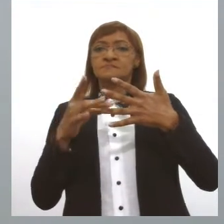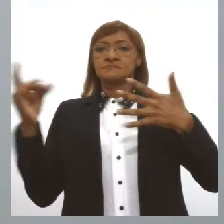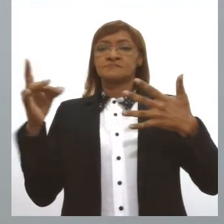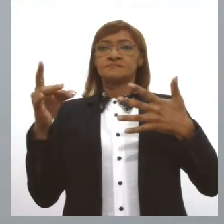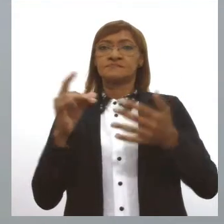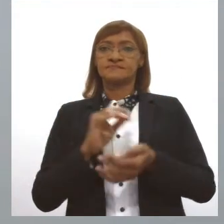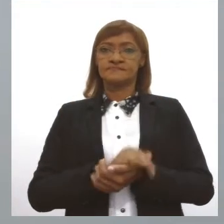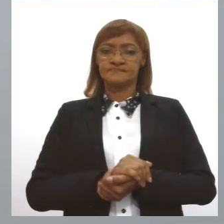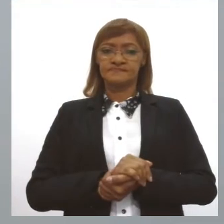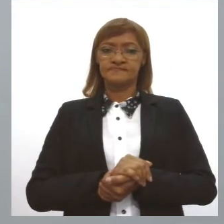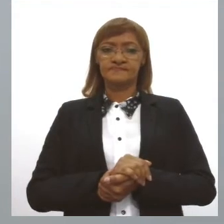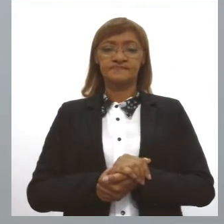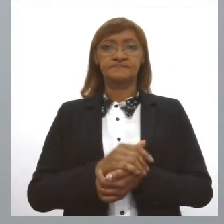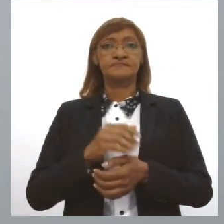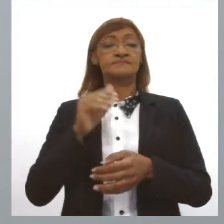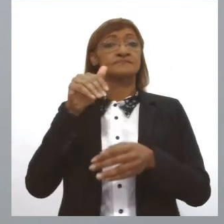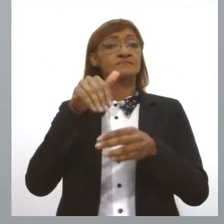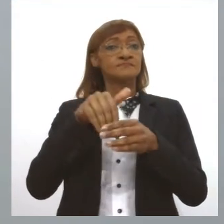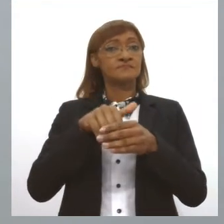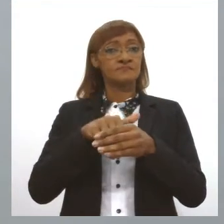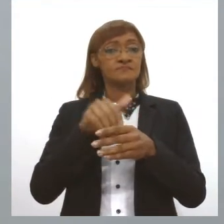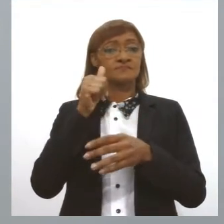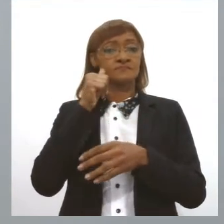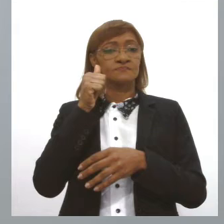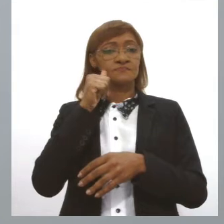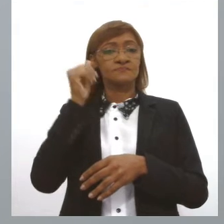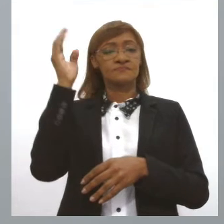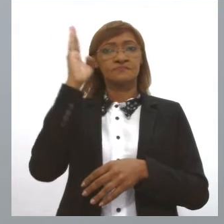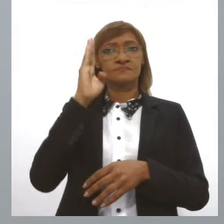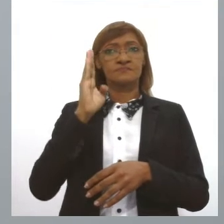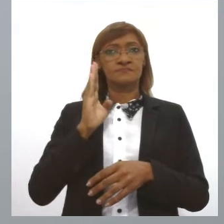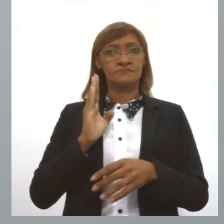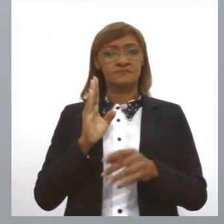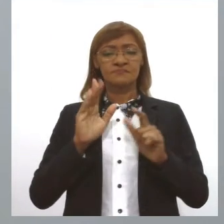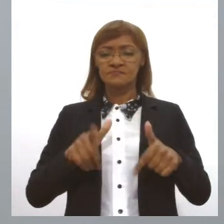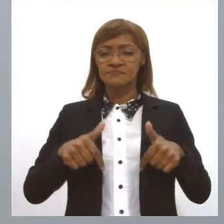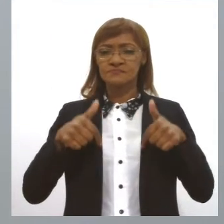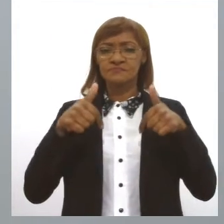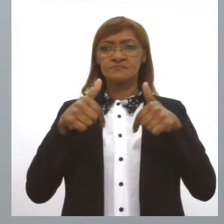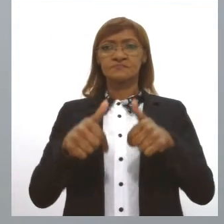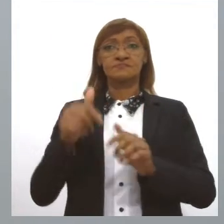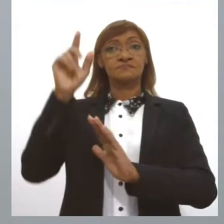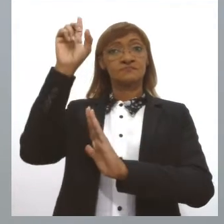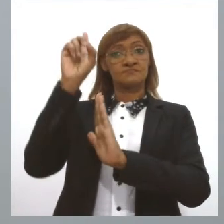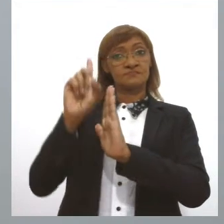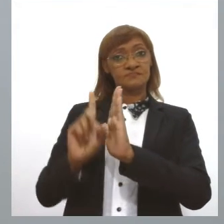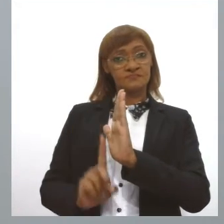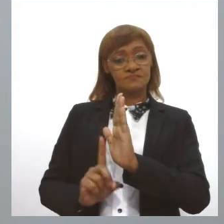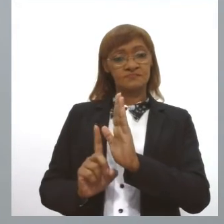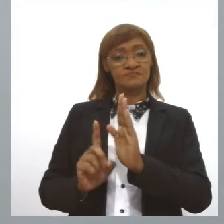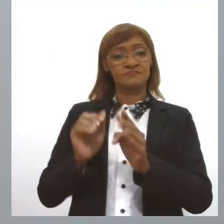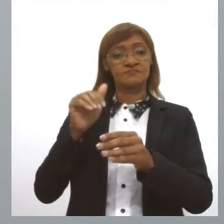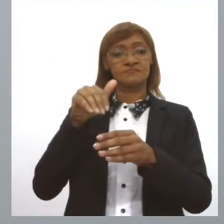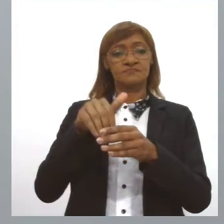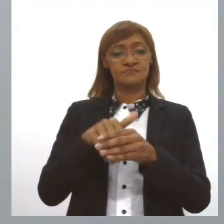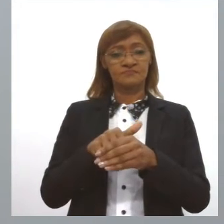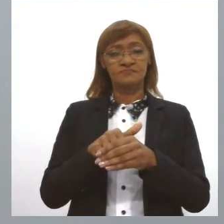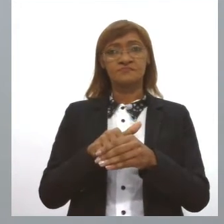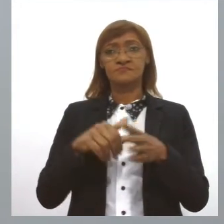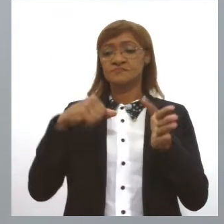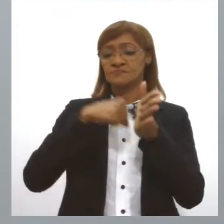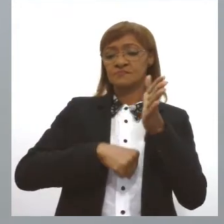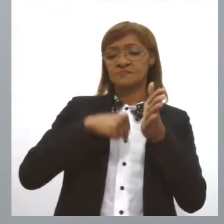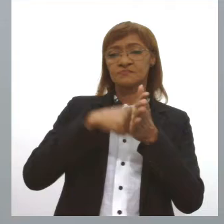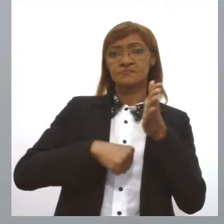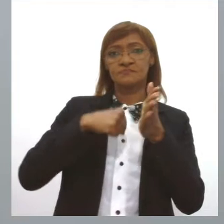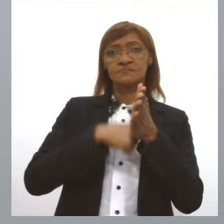do voto feminino no Brasil foi decorrente de toda uma luta das mulheres pelo exercício do direito do voto através de movimentos feministas